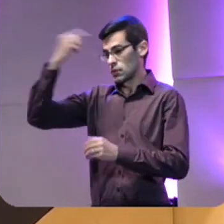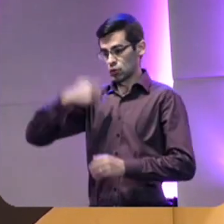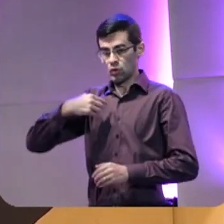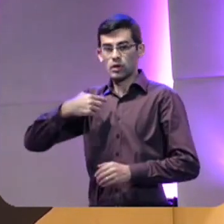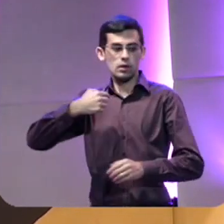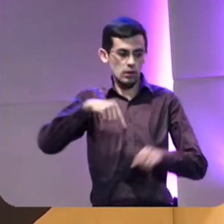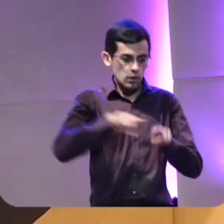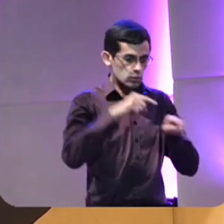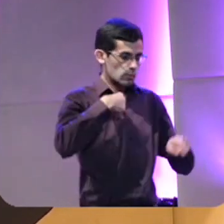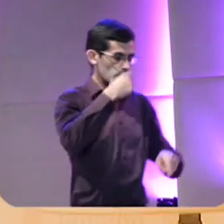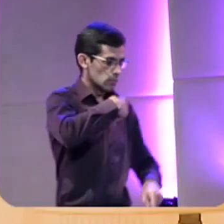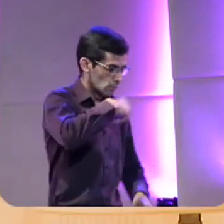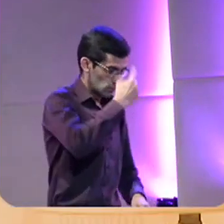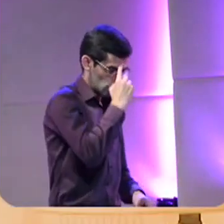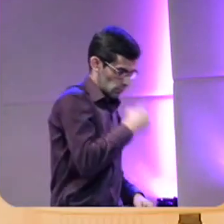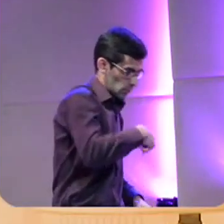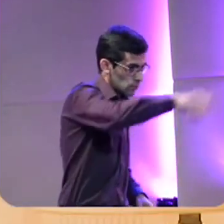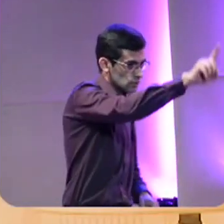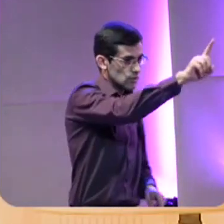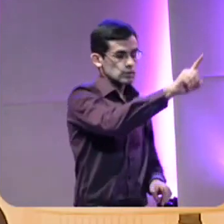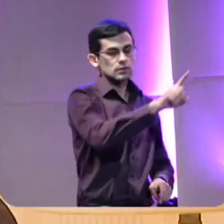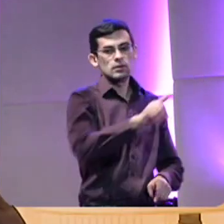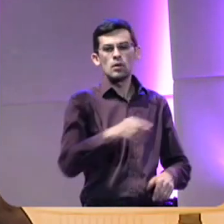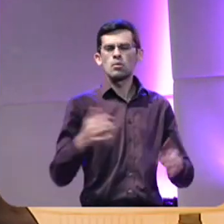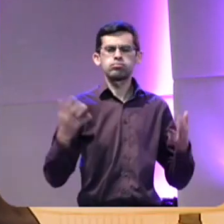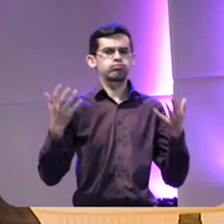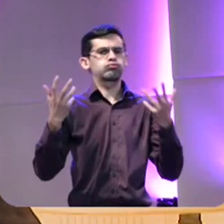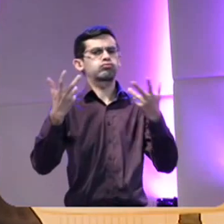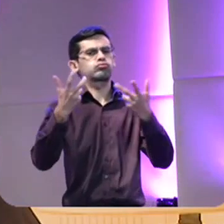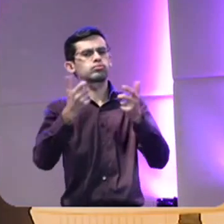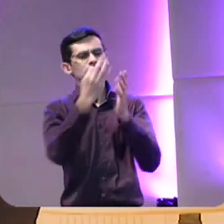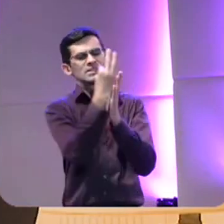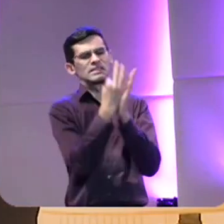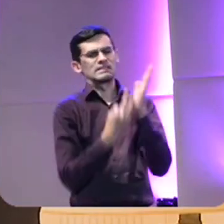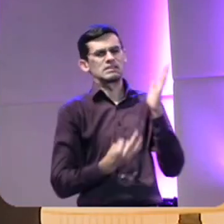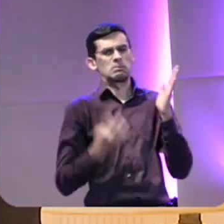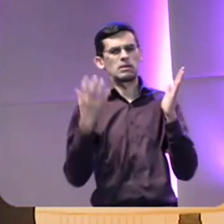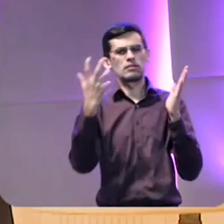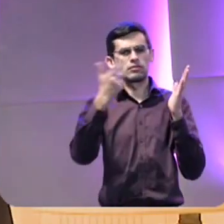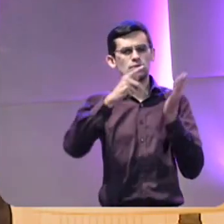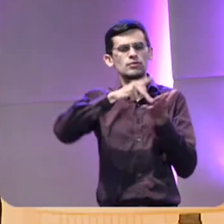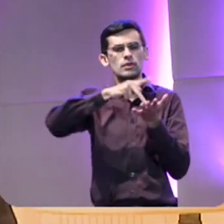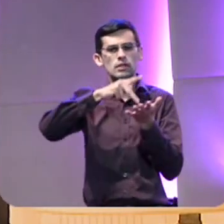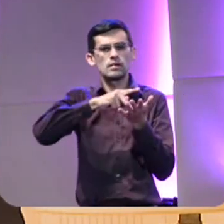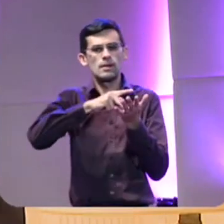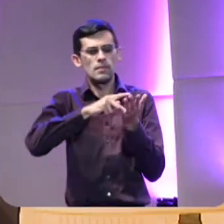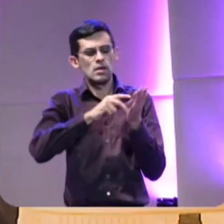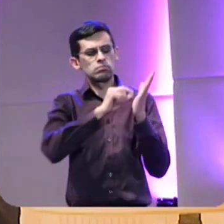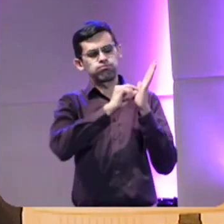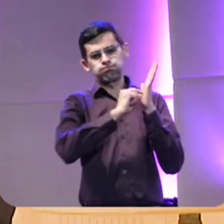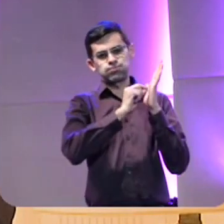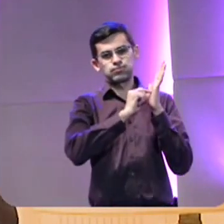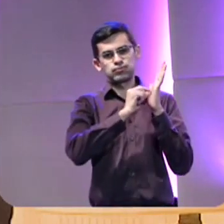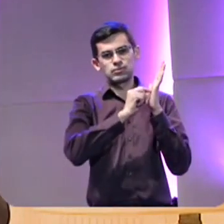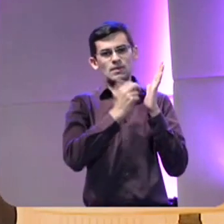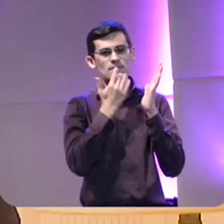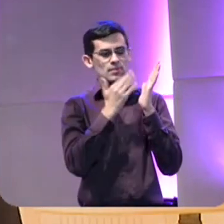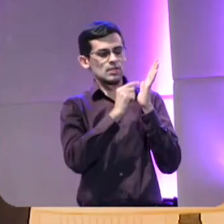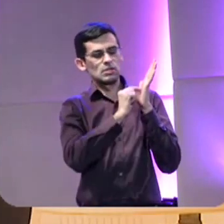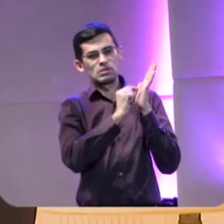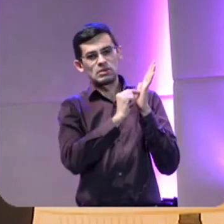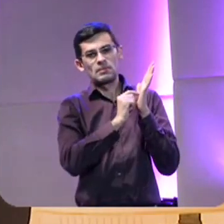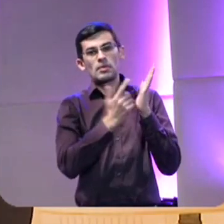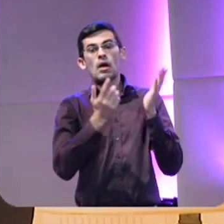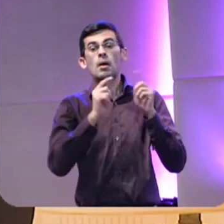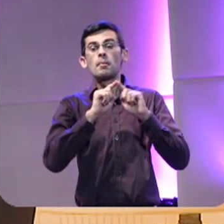também envio vocês. Eu acho incrível esse texto, porque quando eu até grifei aqui, né, no